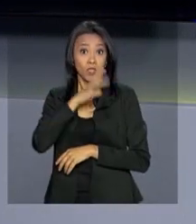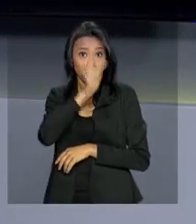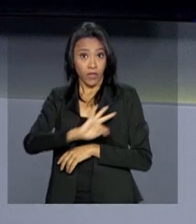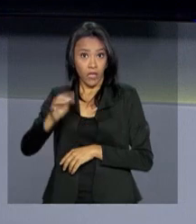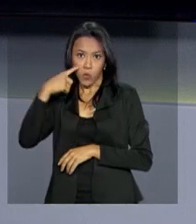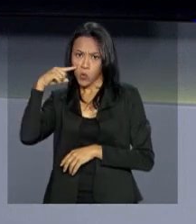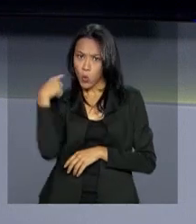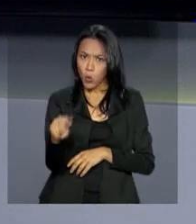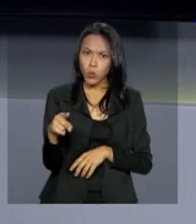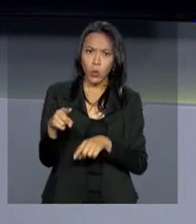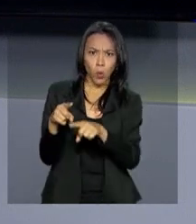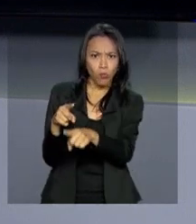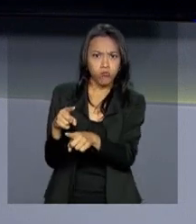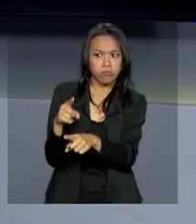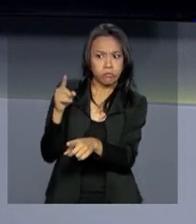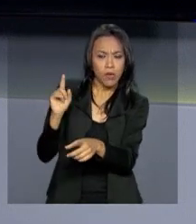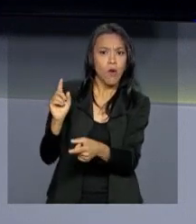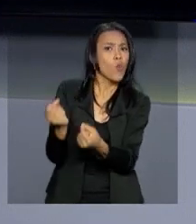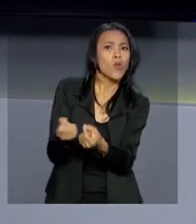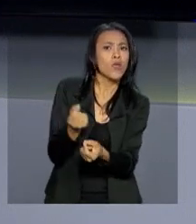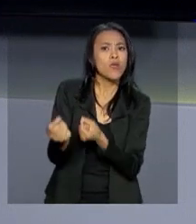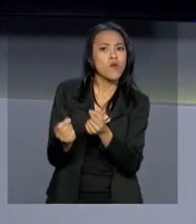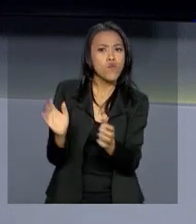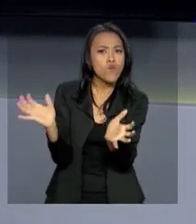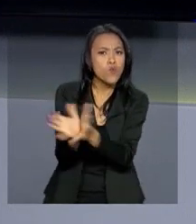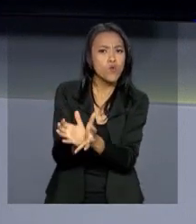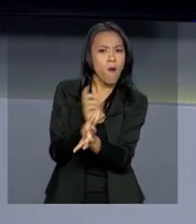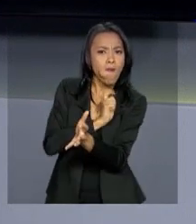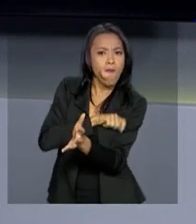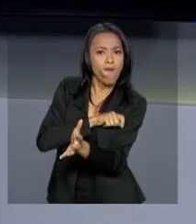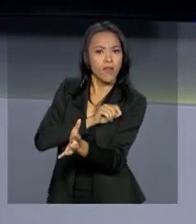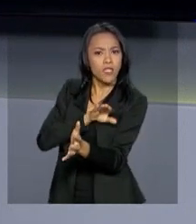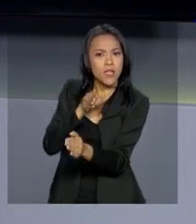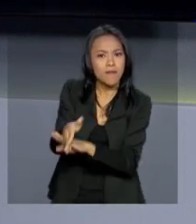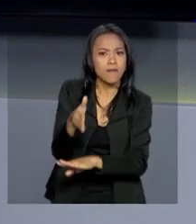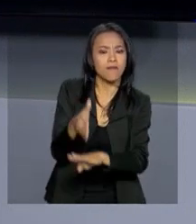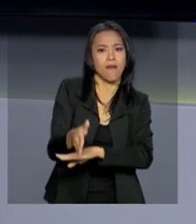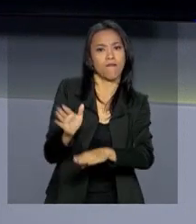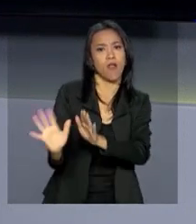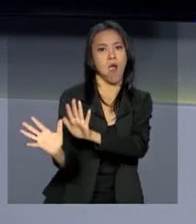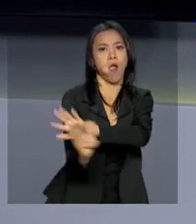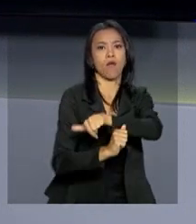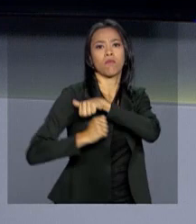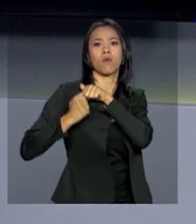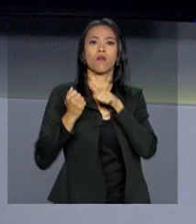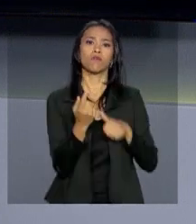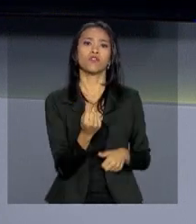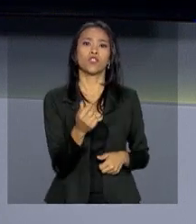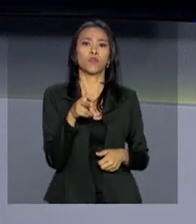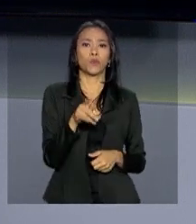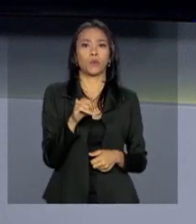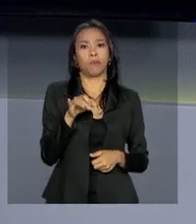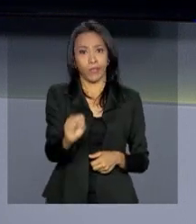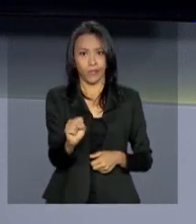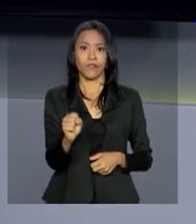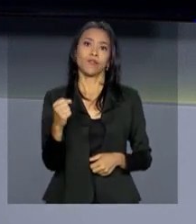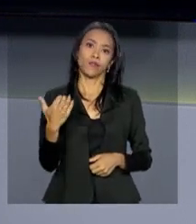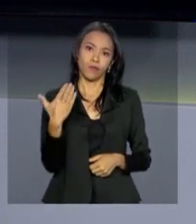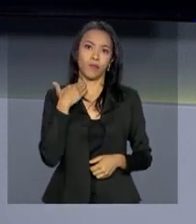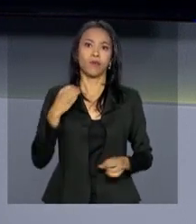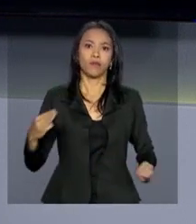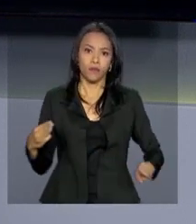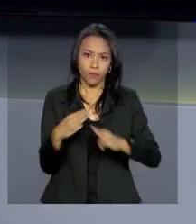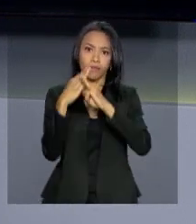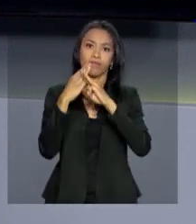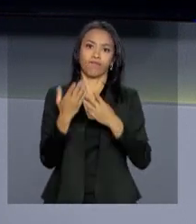golpes master para desarticular uma quadrilha que acessava de forma ilegal os saques do pis em agências da caixa econômica